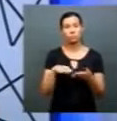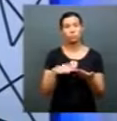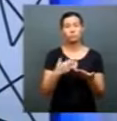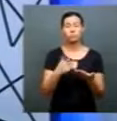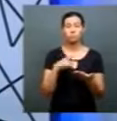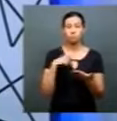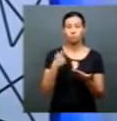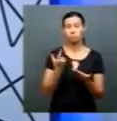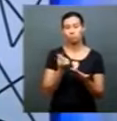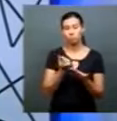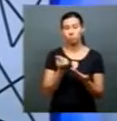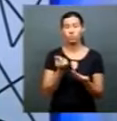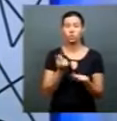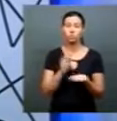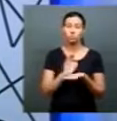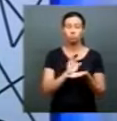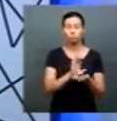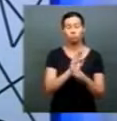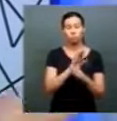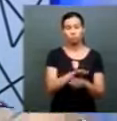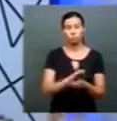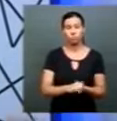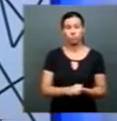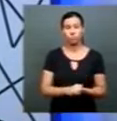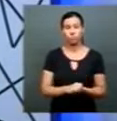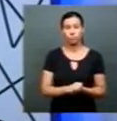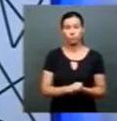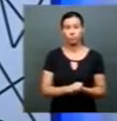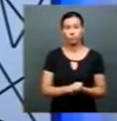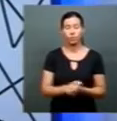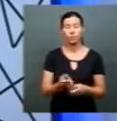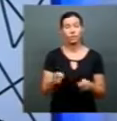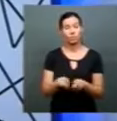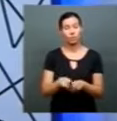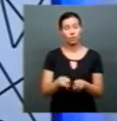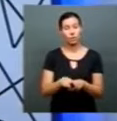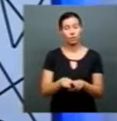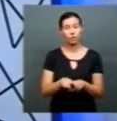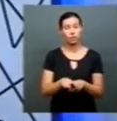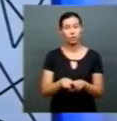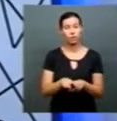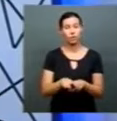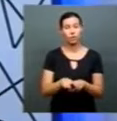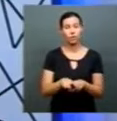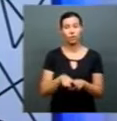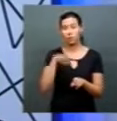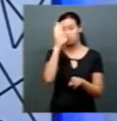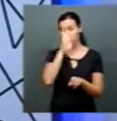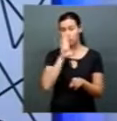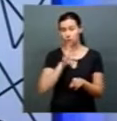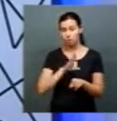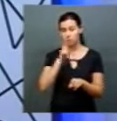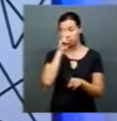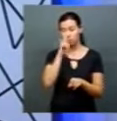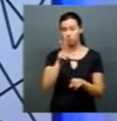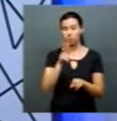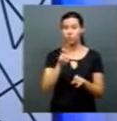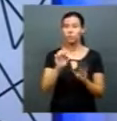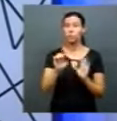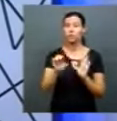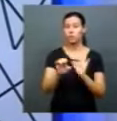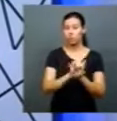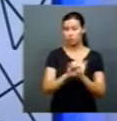tenho recurso e quero investir. Além dessa fonte, tem também, a gente tem tido recentemente aqui no Brasil mais forte, alguns editais,